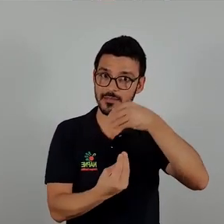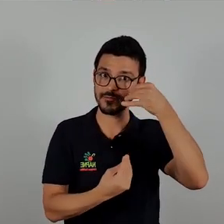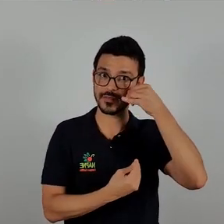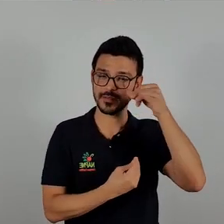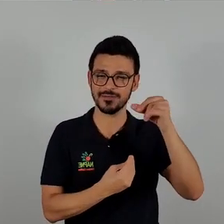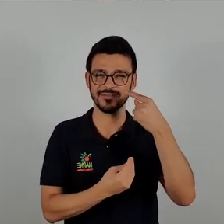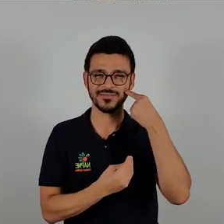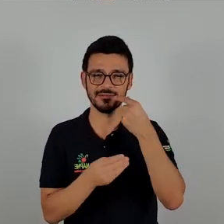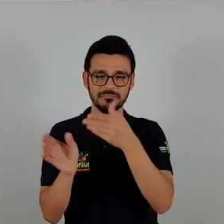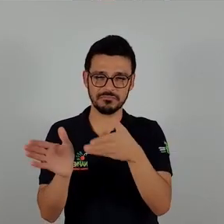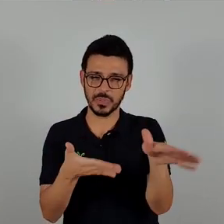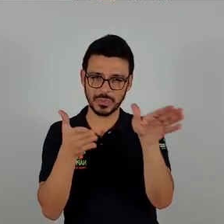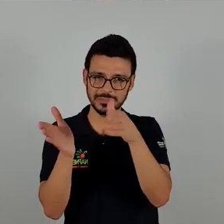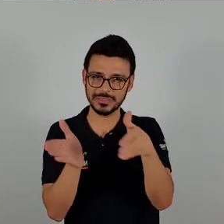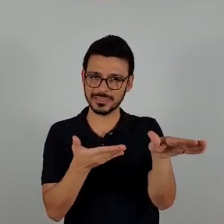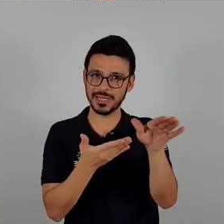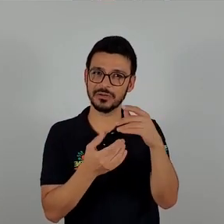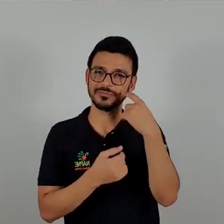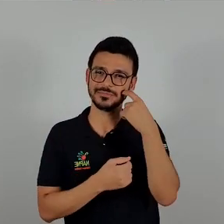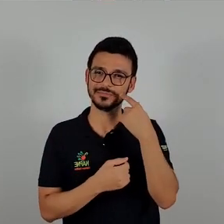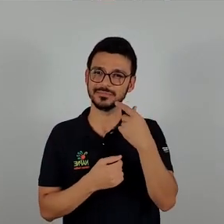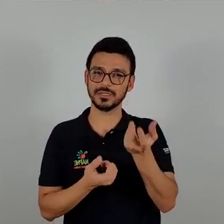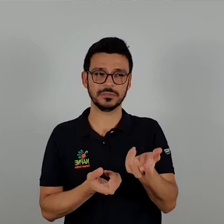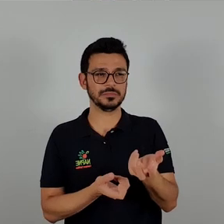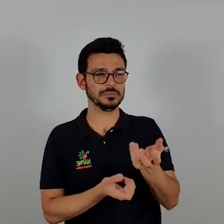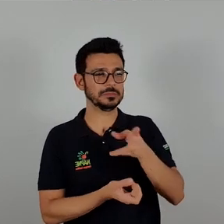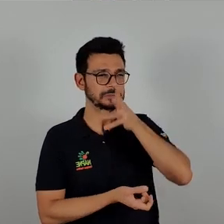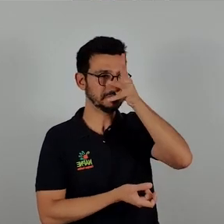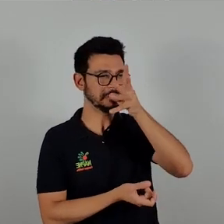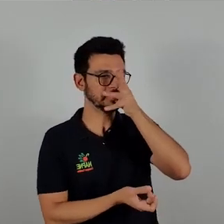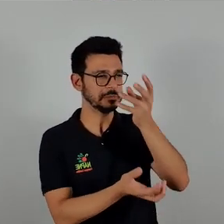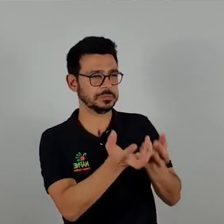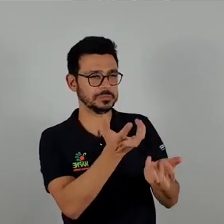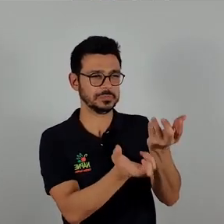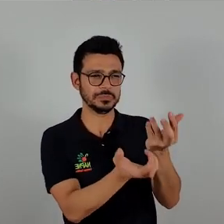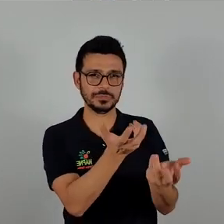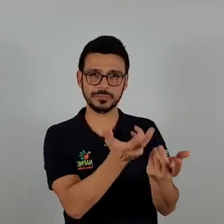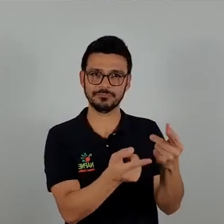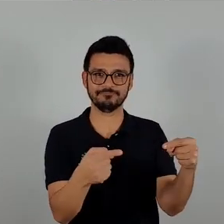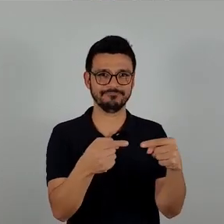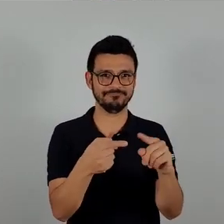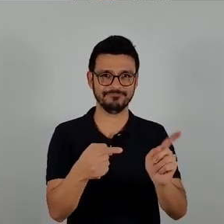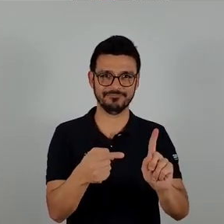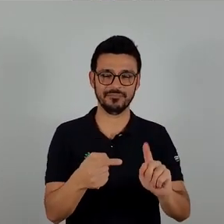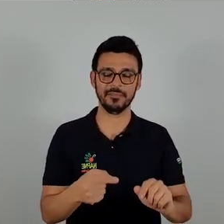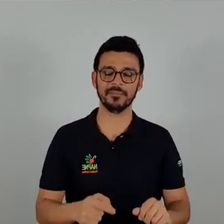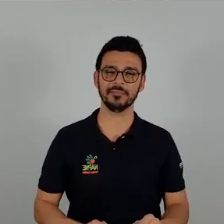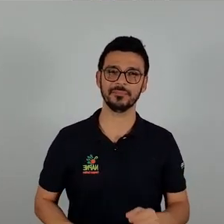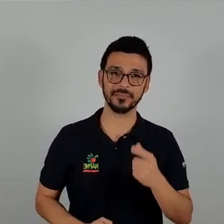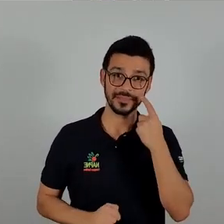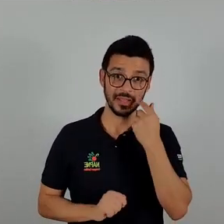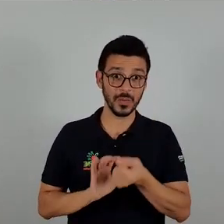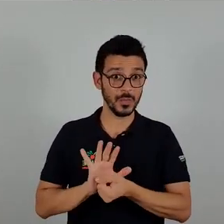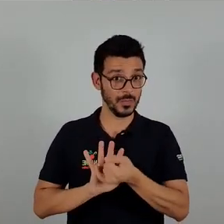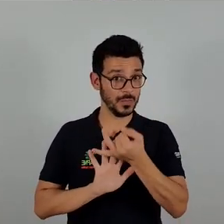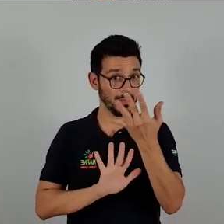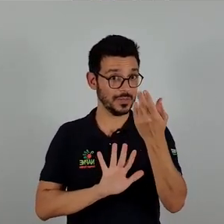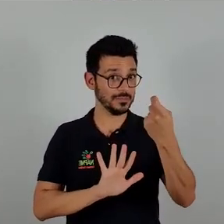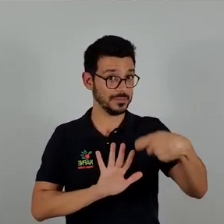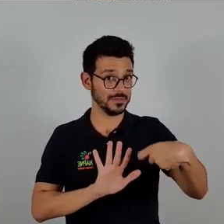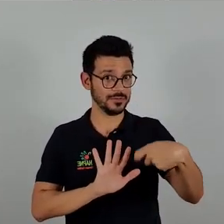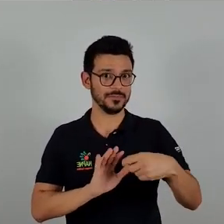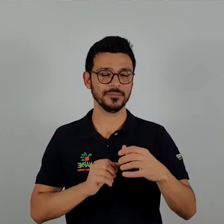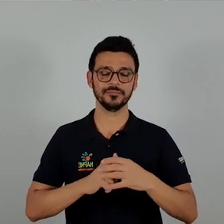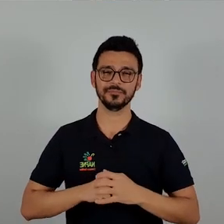Aí está um exemplo de uma planta da medicina tradicional chinesa, o nome dela é Achai Hu, em mandarim, a tradução dela para o latim